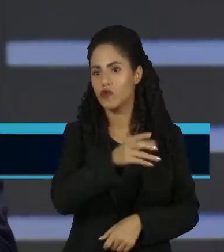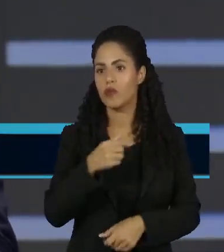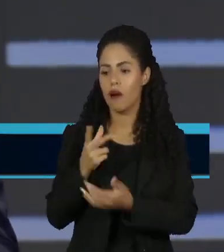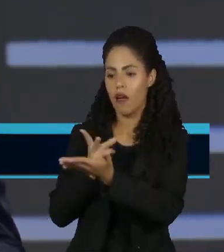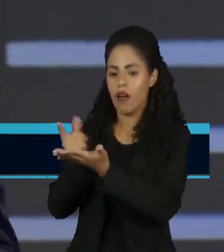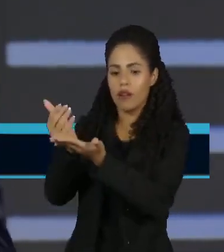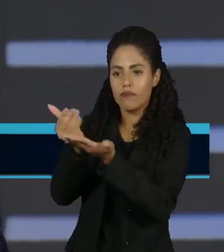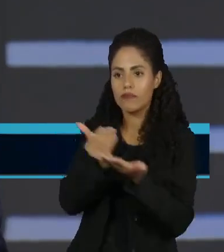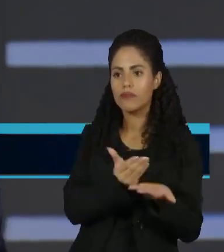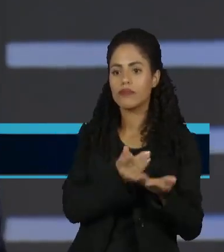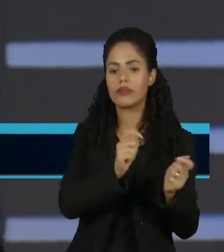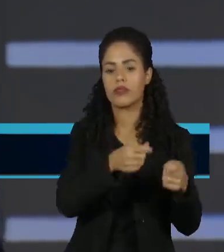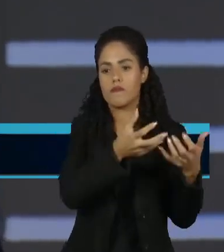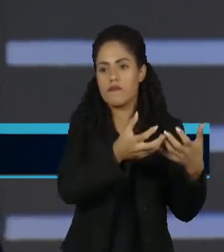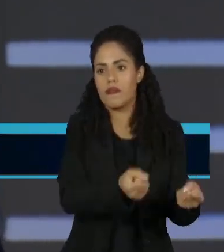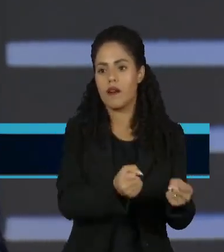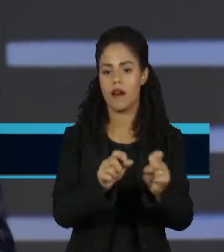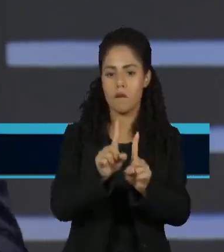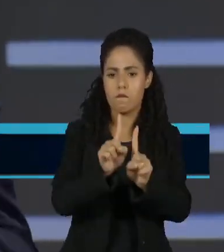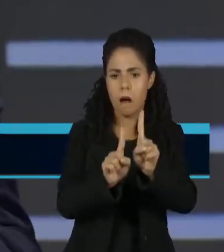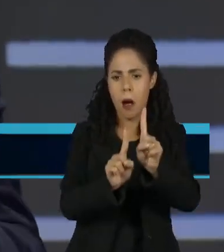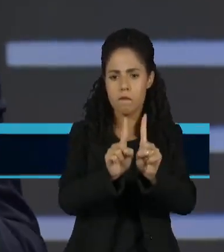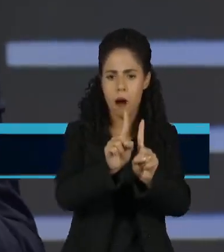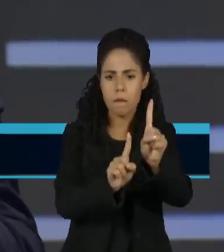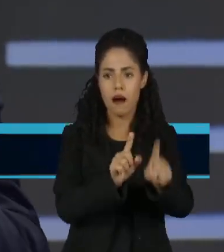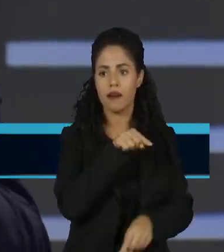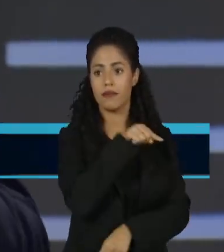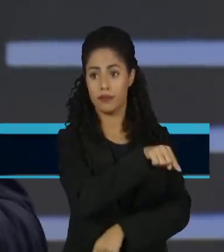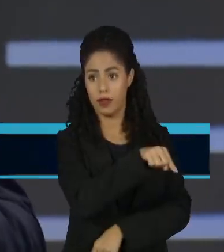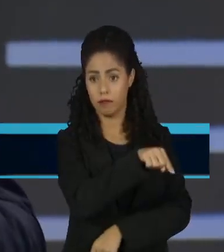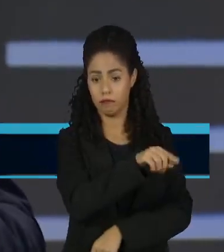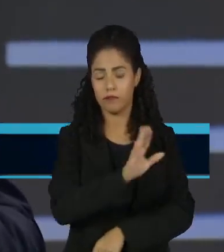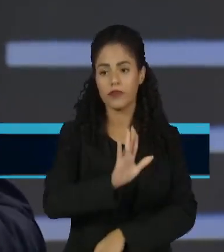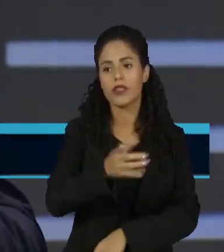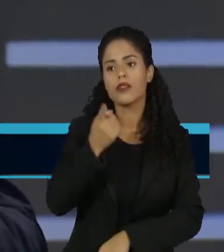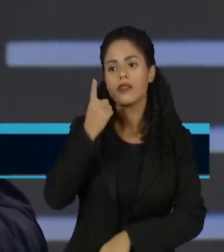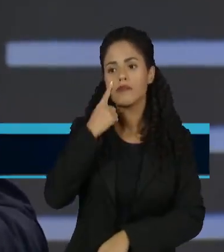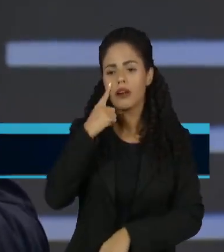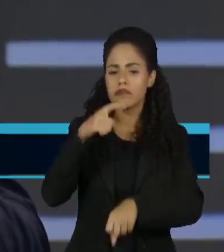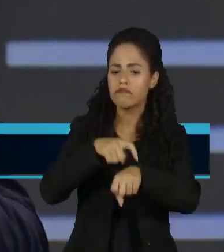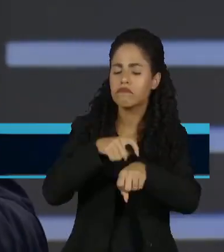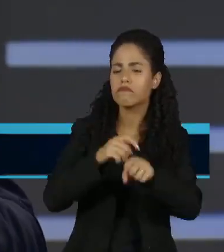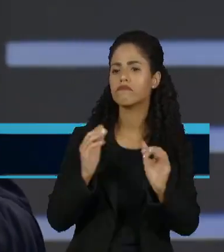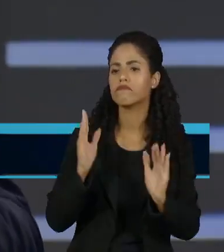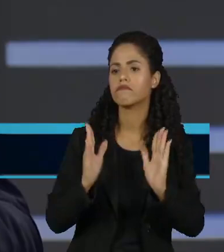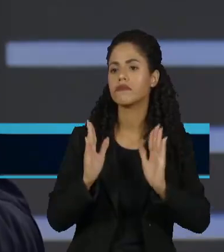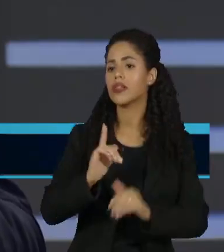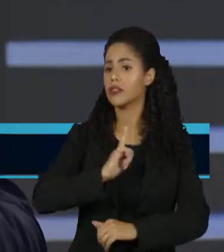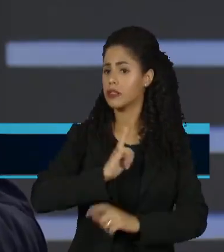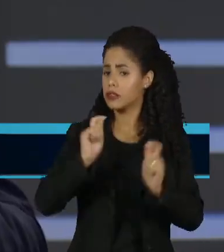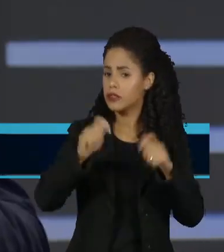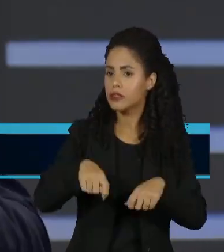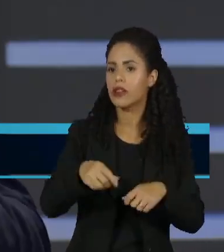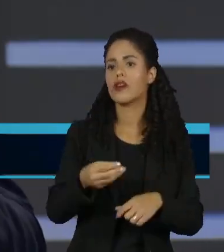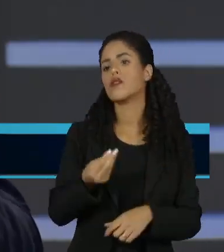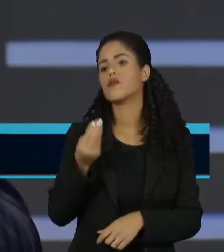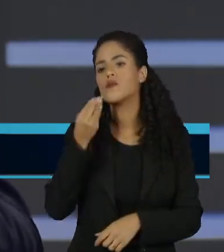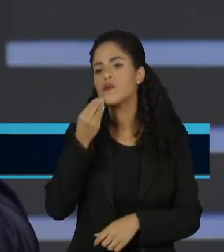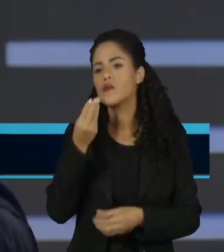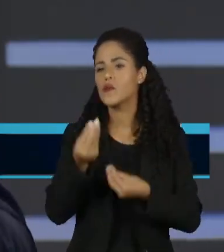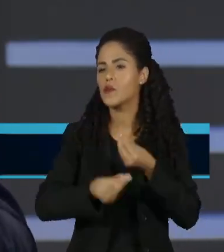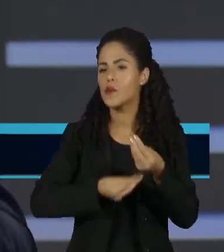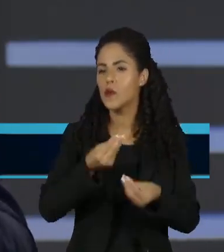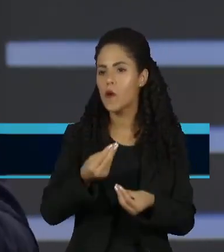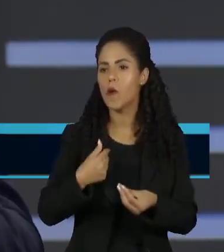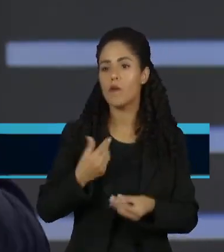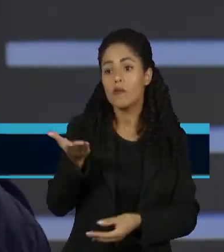de bens que possa concorrer com seus produtores. Então, você, num determinado momento, tinha até alguma chance de ocorrer, porque estava na